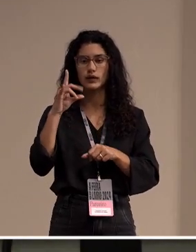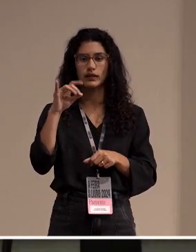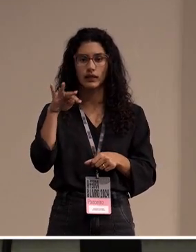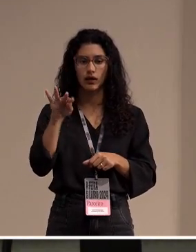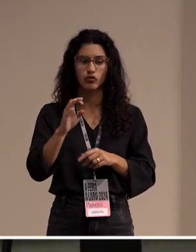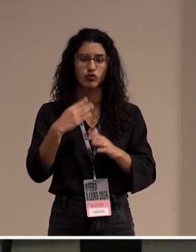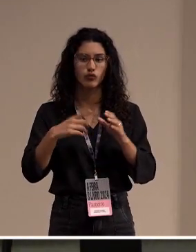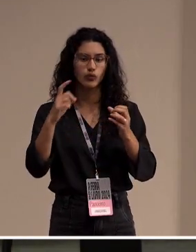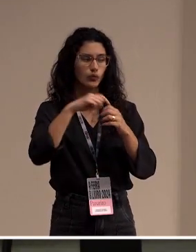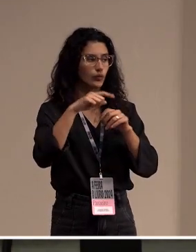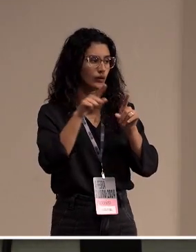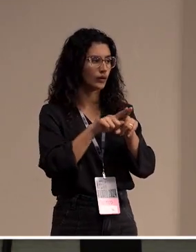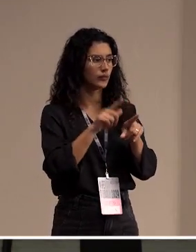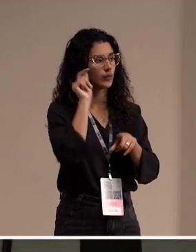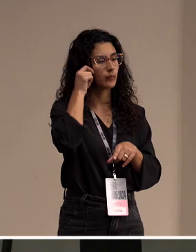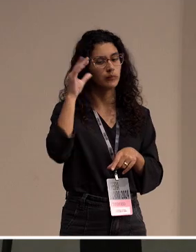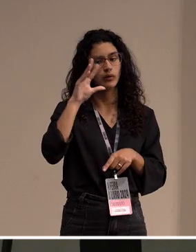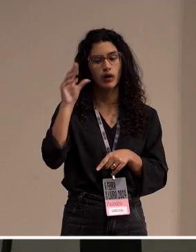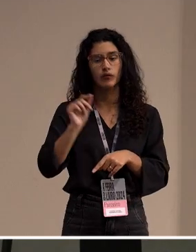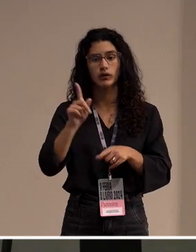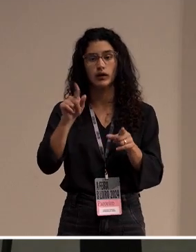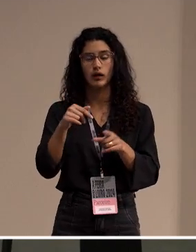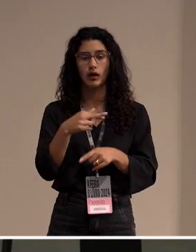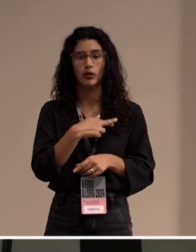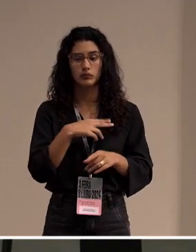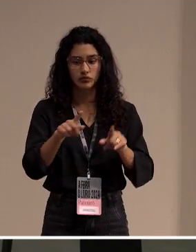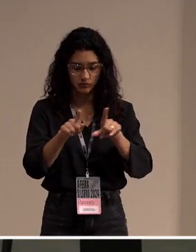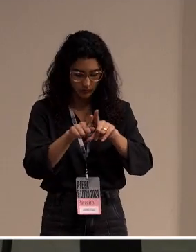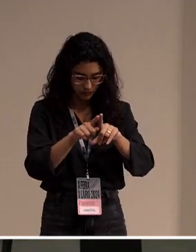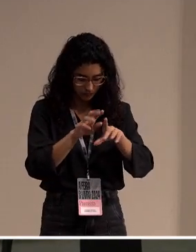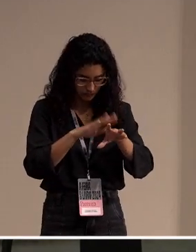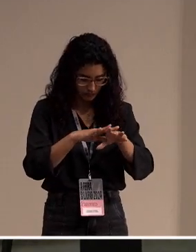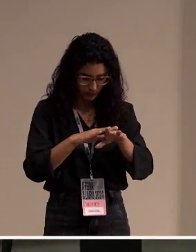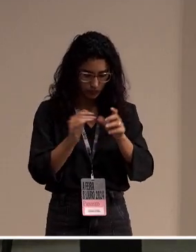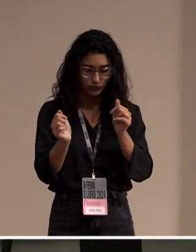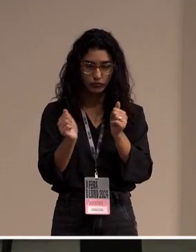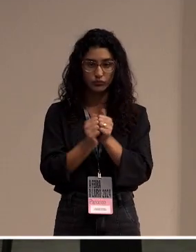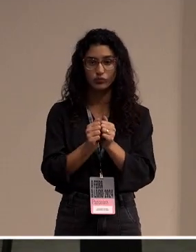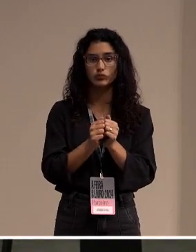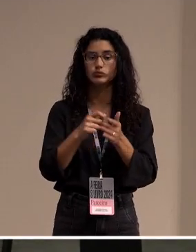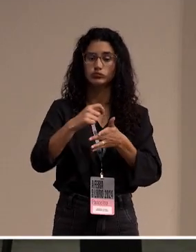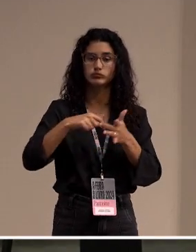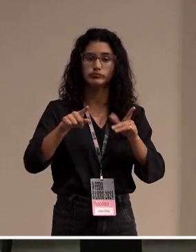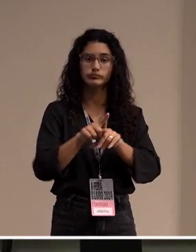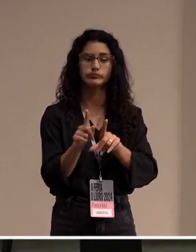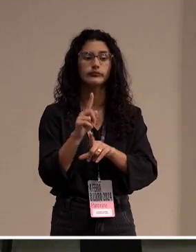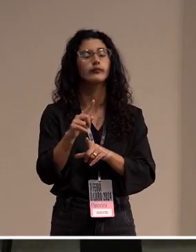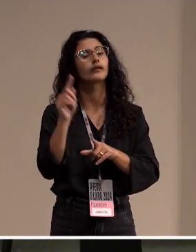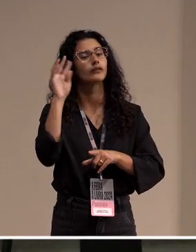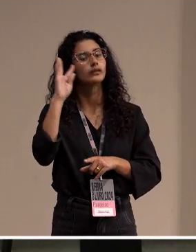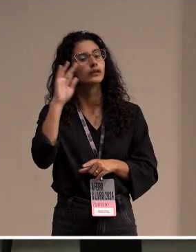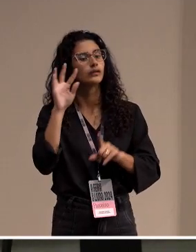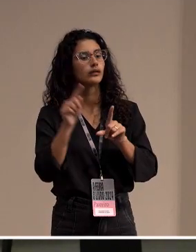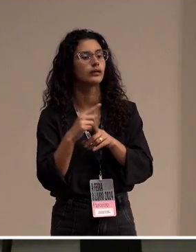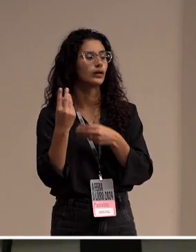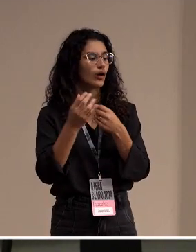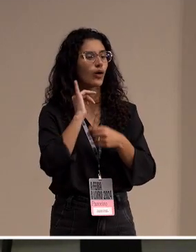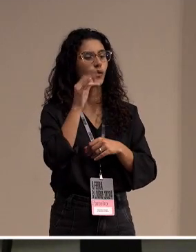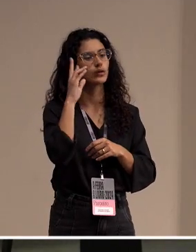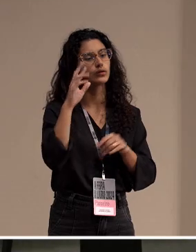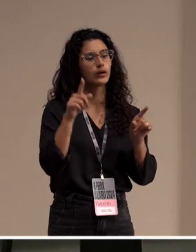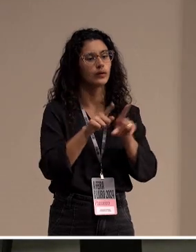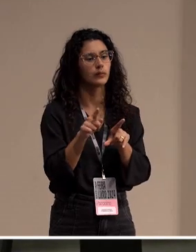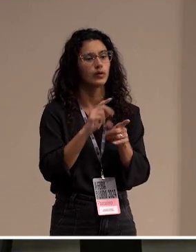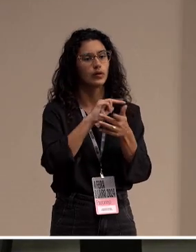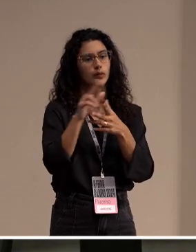e voltaram para a África e lá são romantistas, escrevem, são ficcionistas e contam essa história